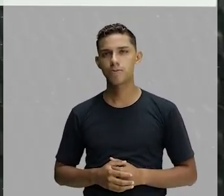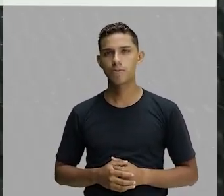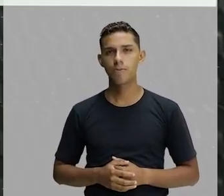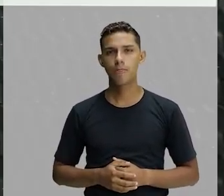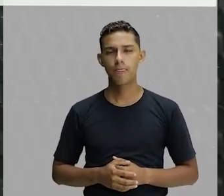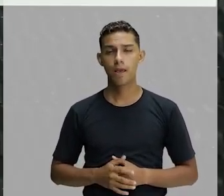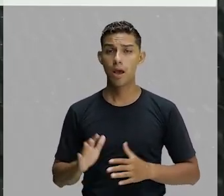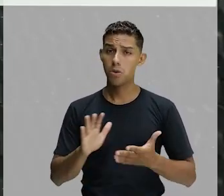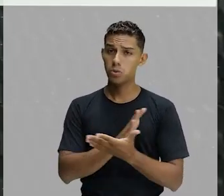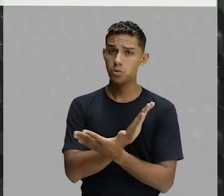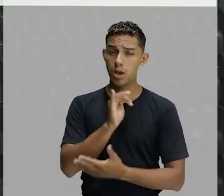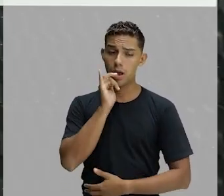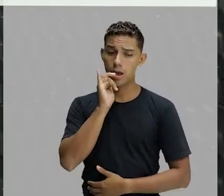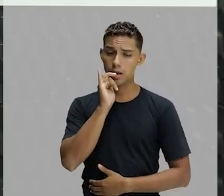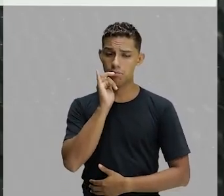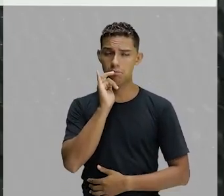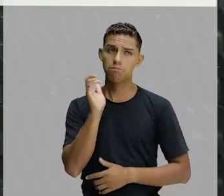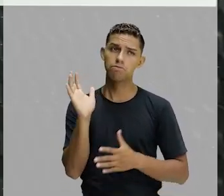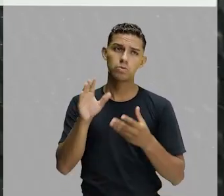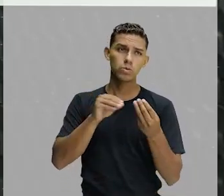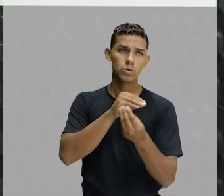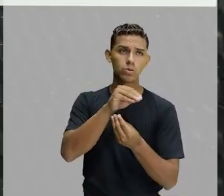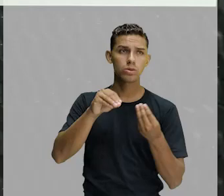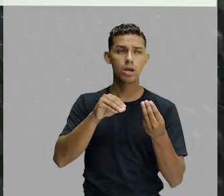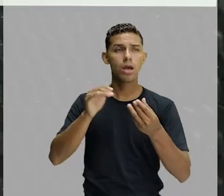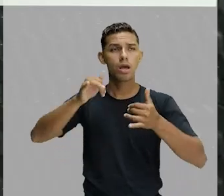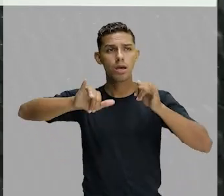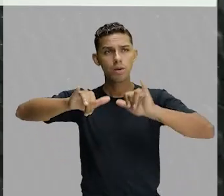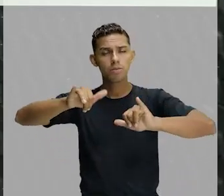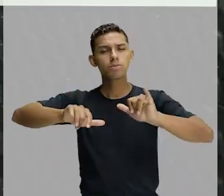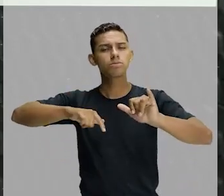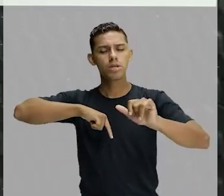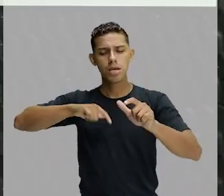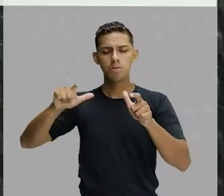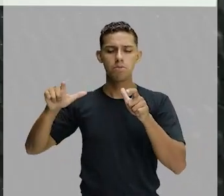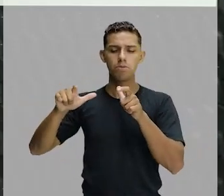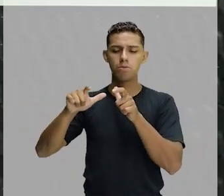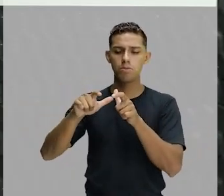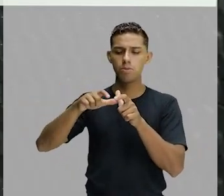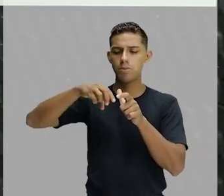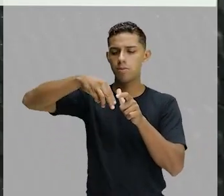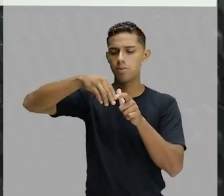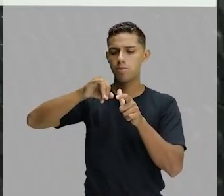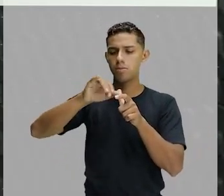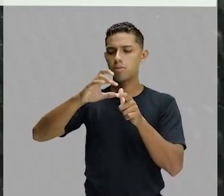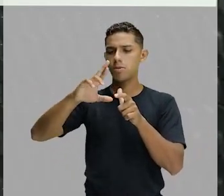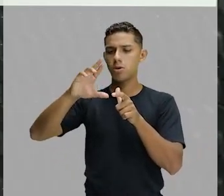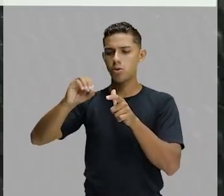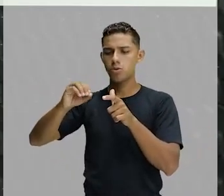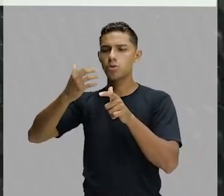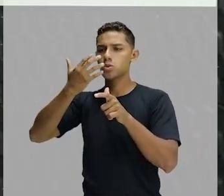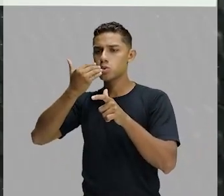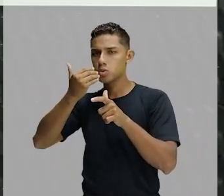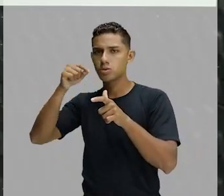algumas substâncias químicas que fornecem micronutrientes e macronutrientes. Por exemplo, eu tenho aqui o caso